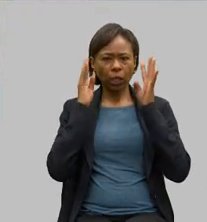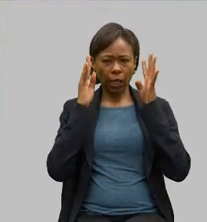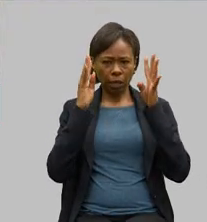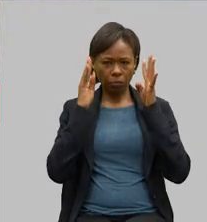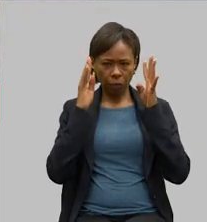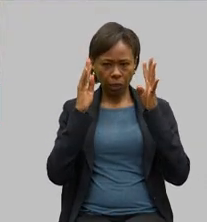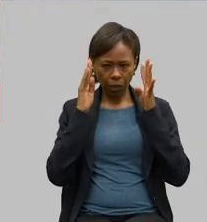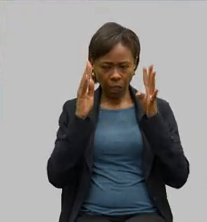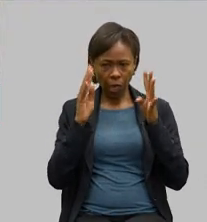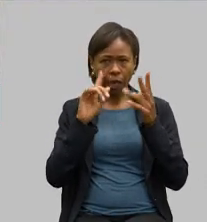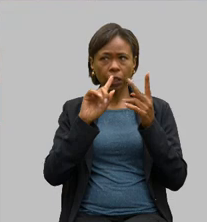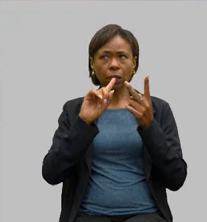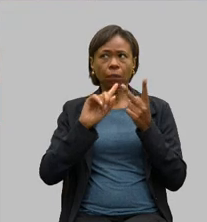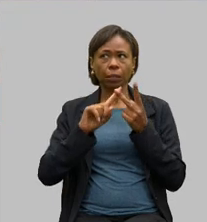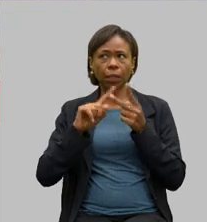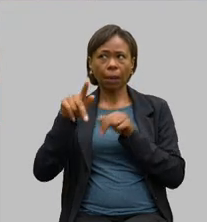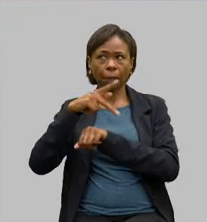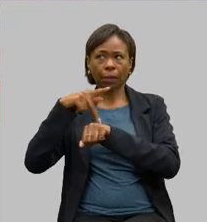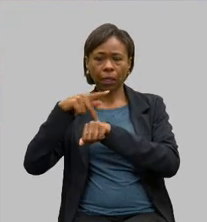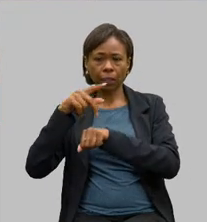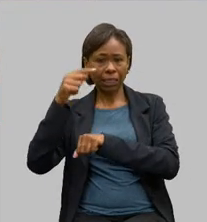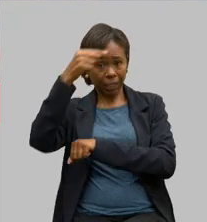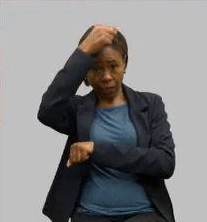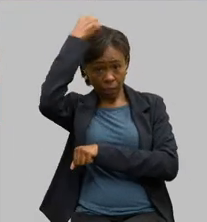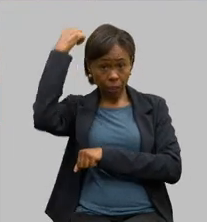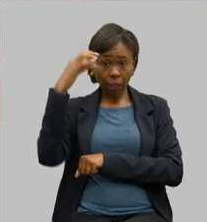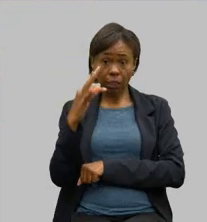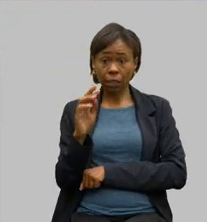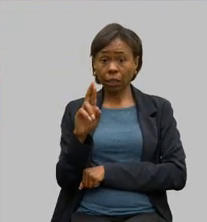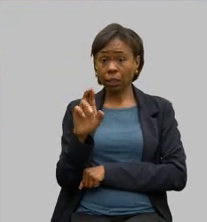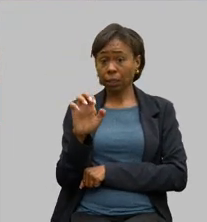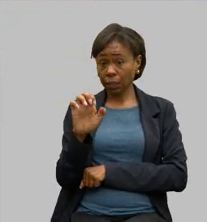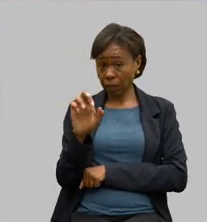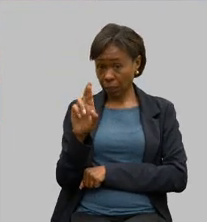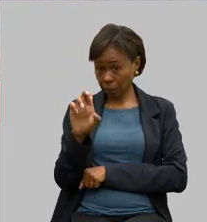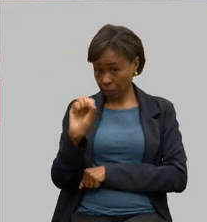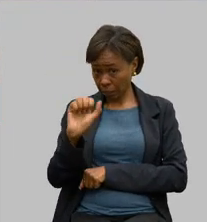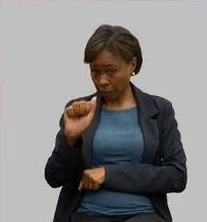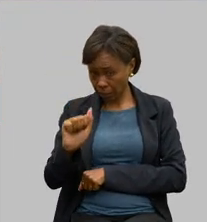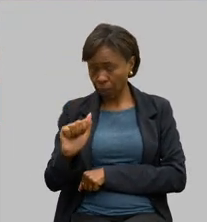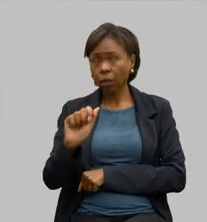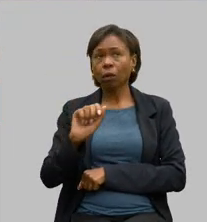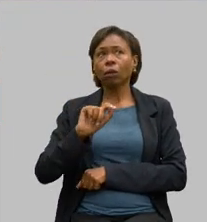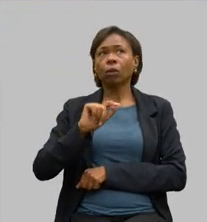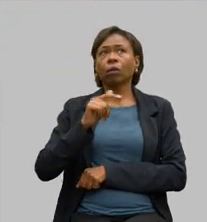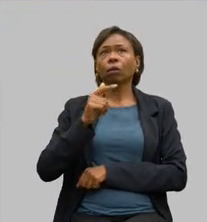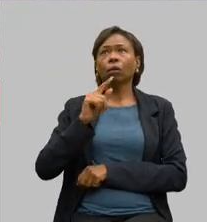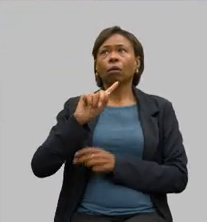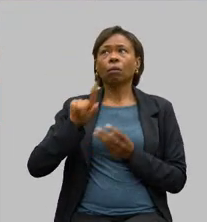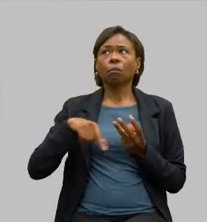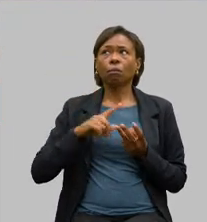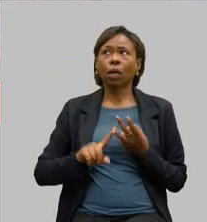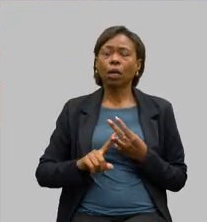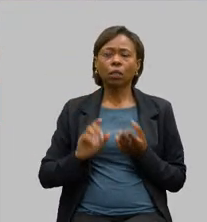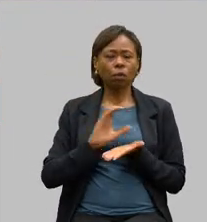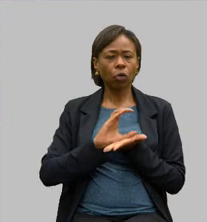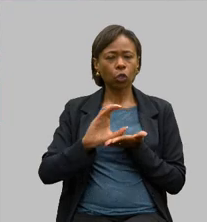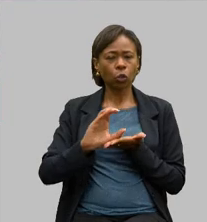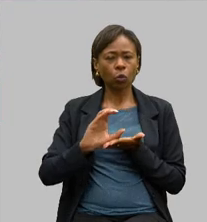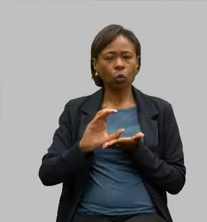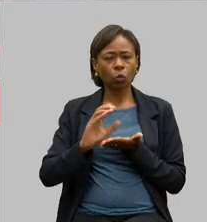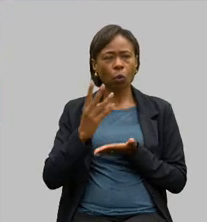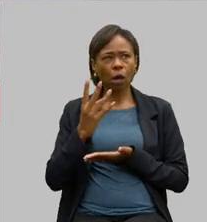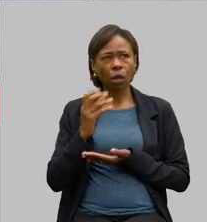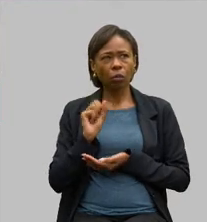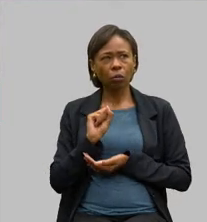praça de Santa Teresa eh foram investidos eh 4 milhões ou 8 milhões na